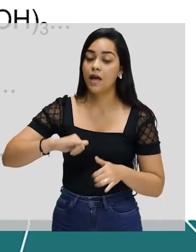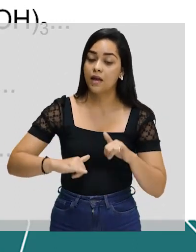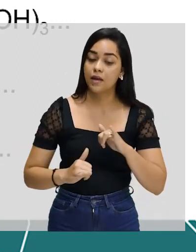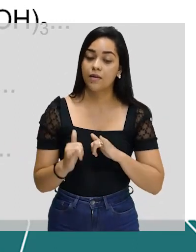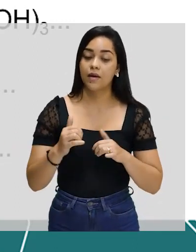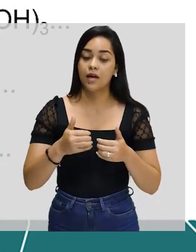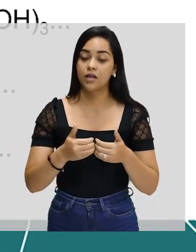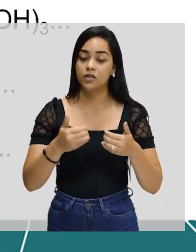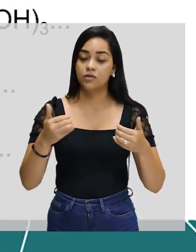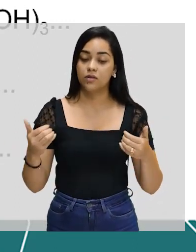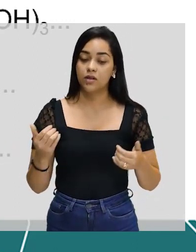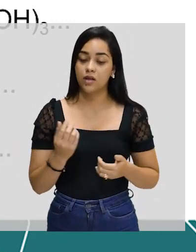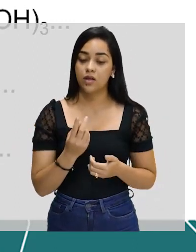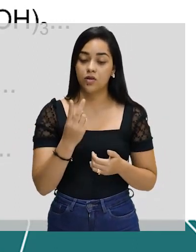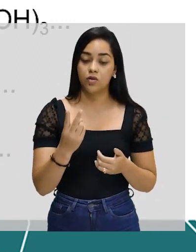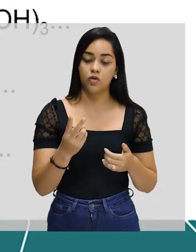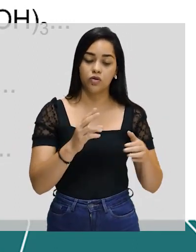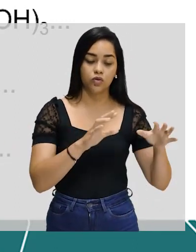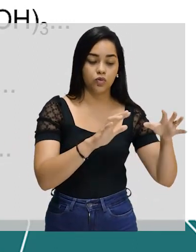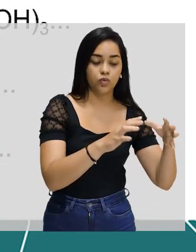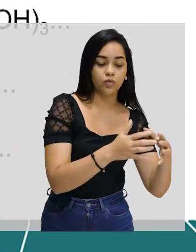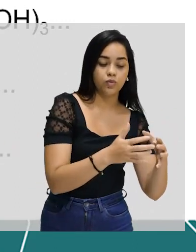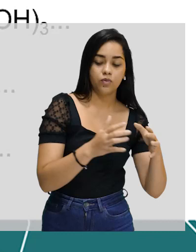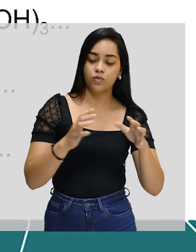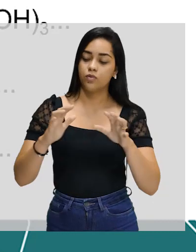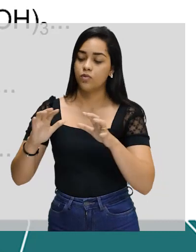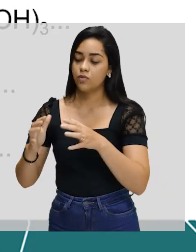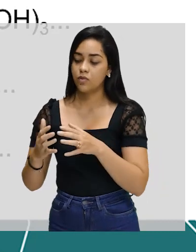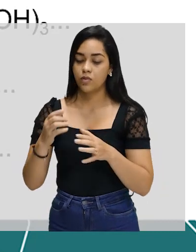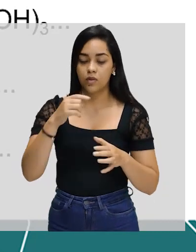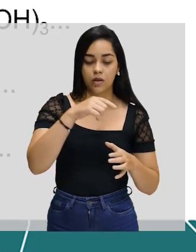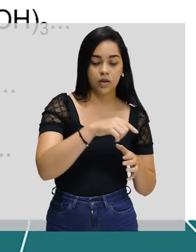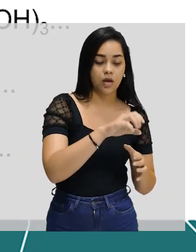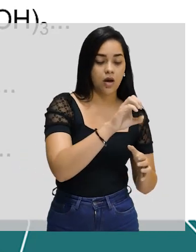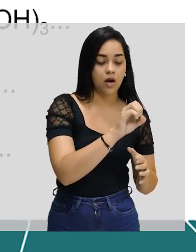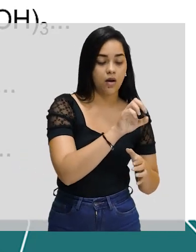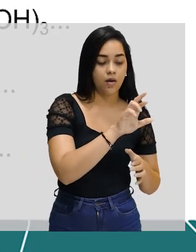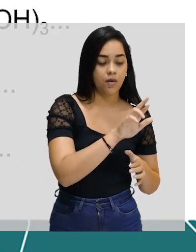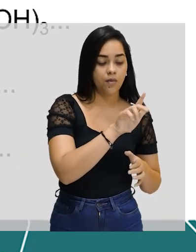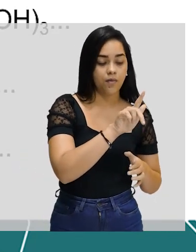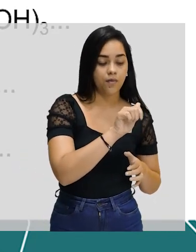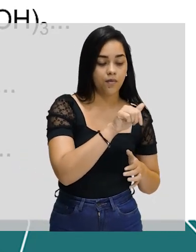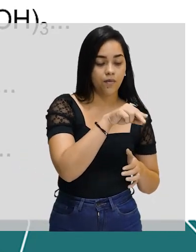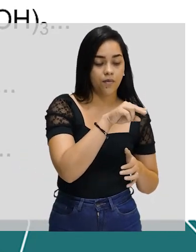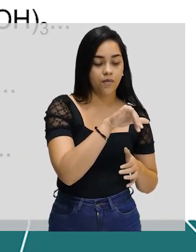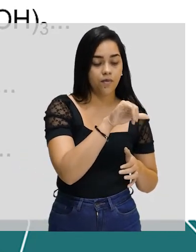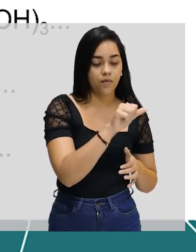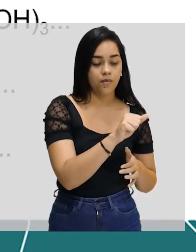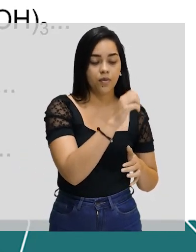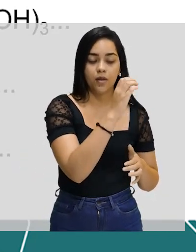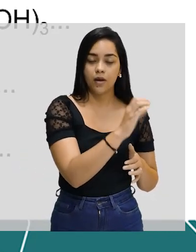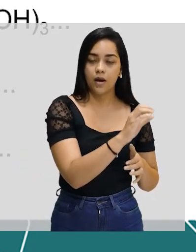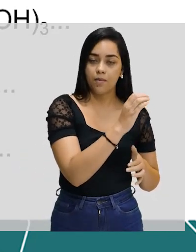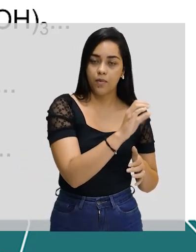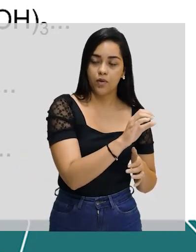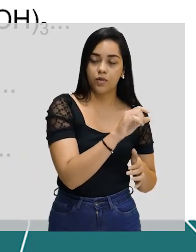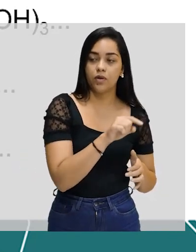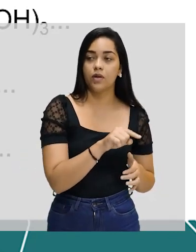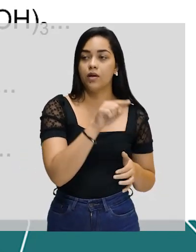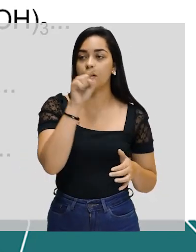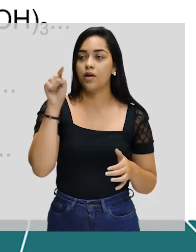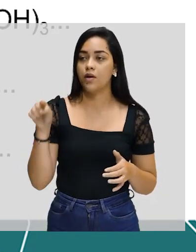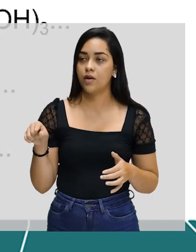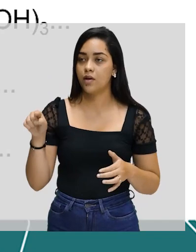ela é dividida em dois grandes grupos. Nós temos a química orgânica, que é a química do carbono, e